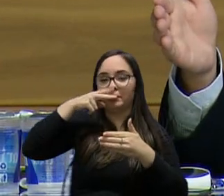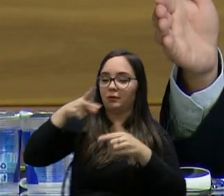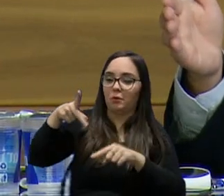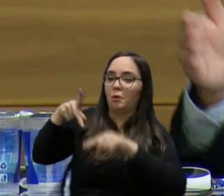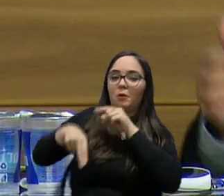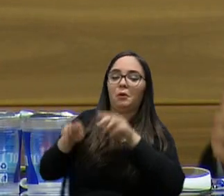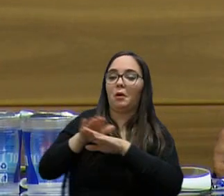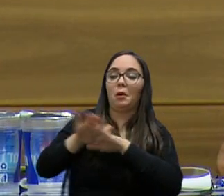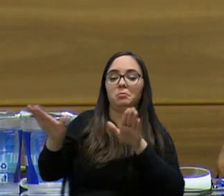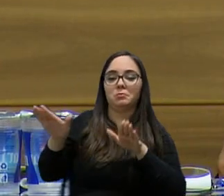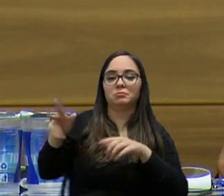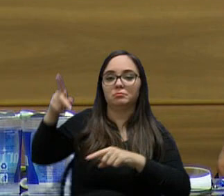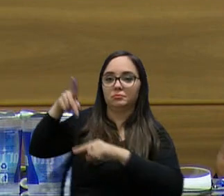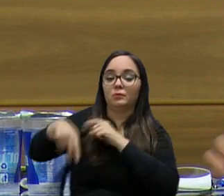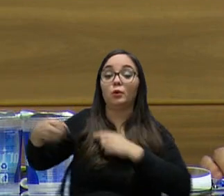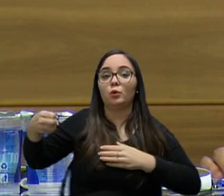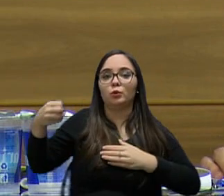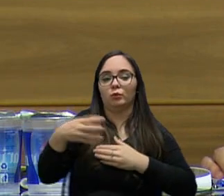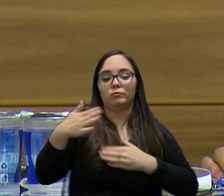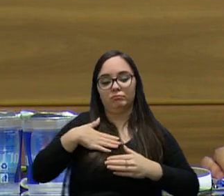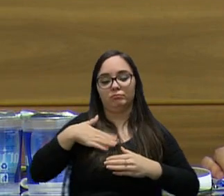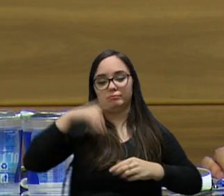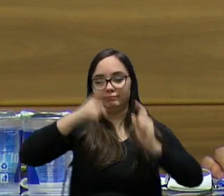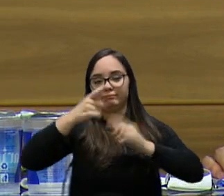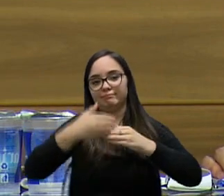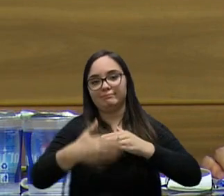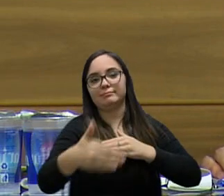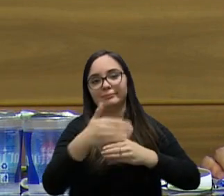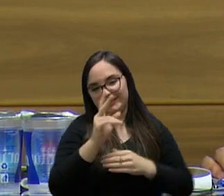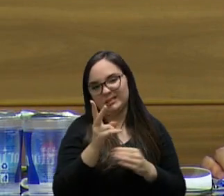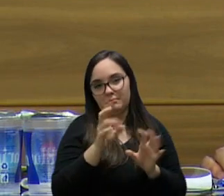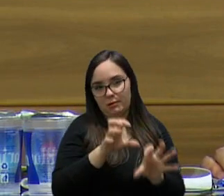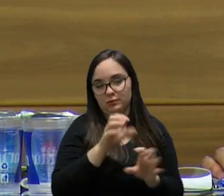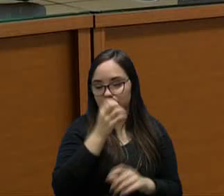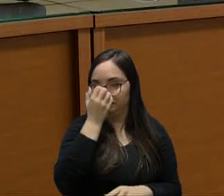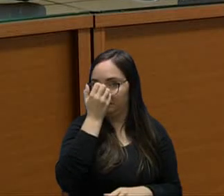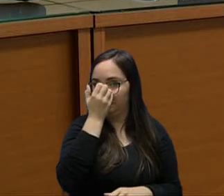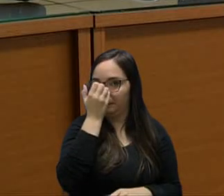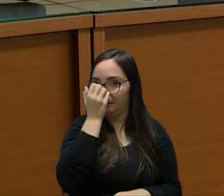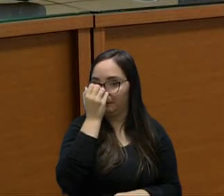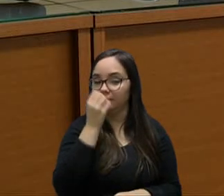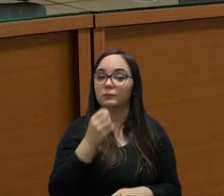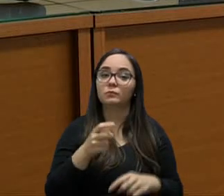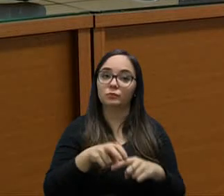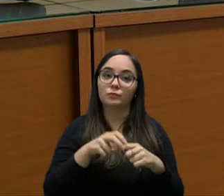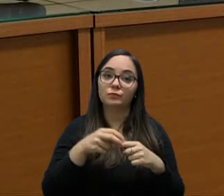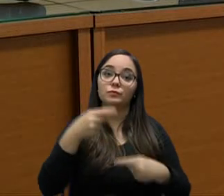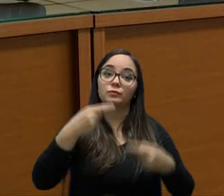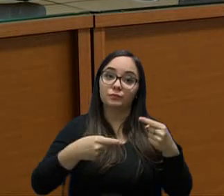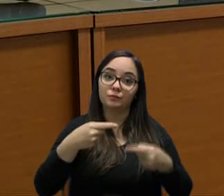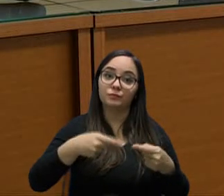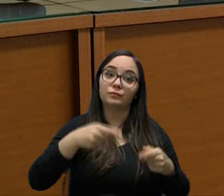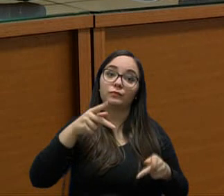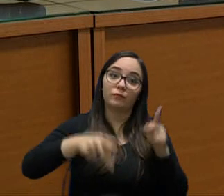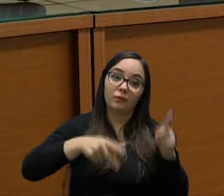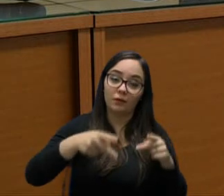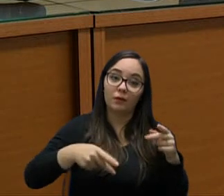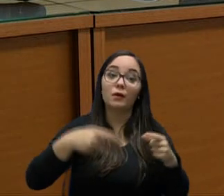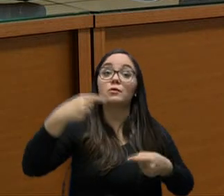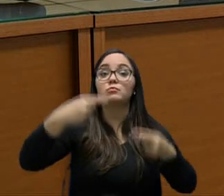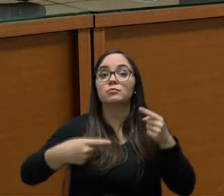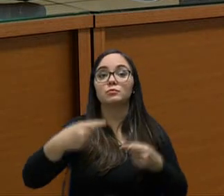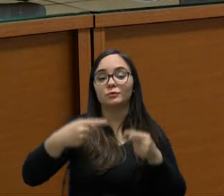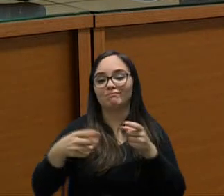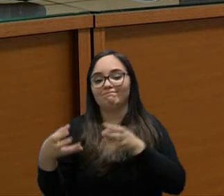corta exatamente deu como como acontecia aí o cara aí perto você sabe apenas as diferenças entre políticas públicas e políticas partidárias